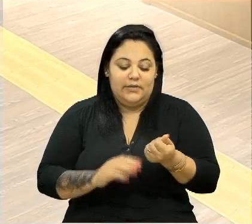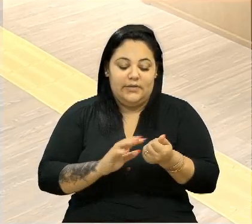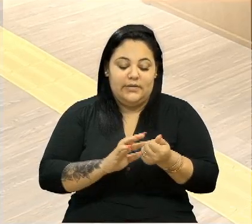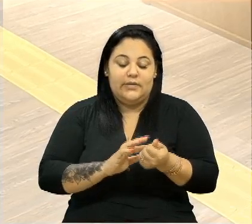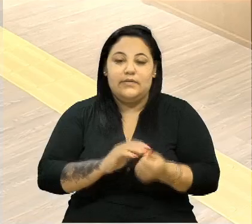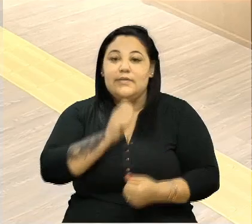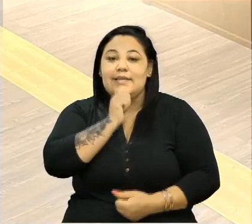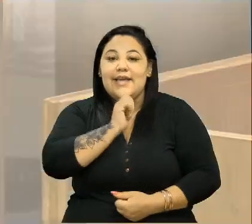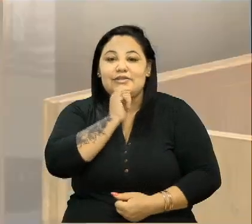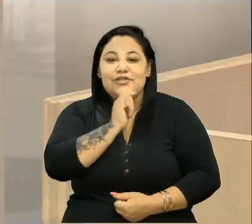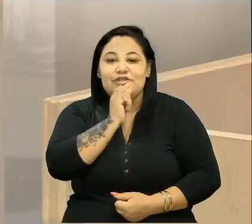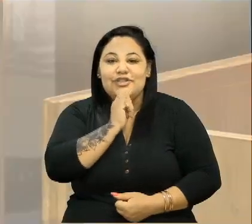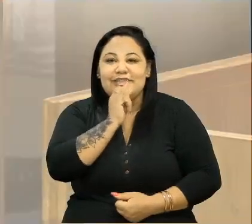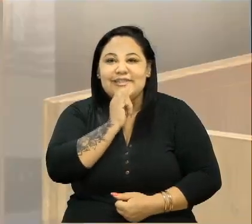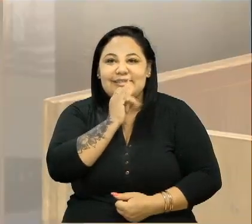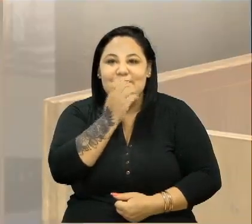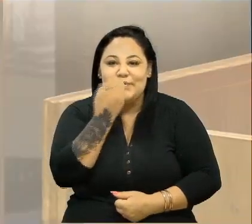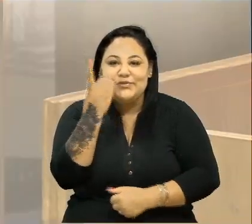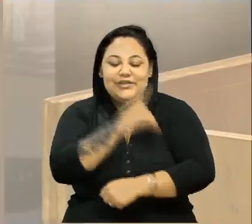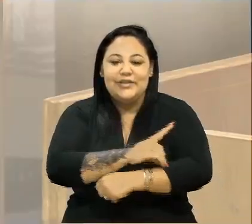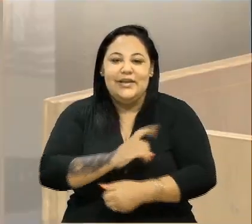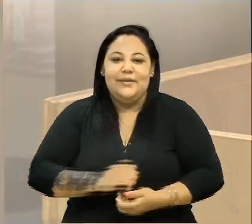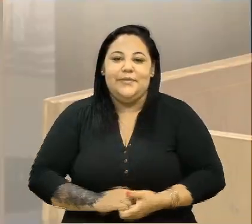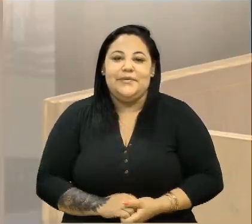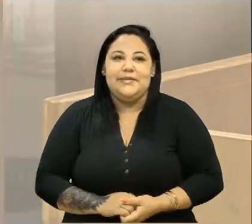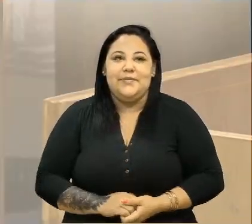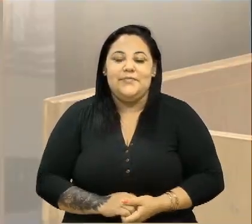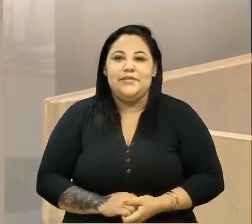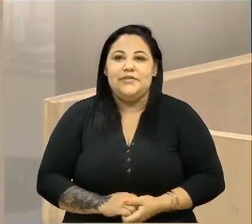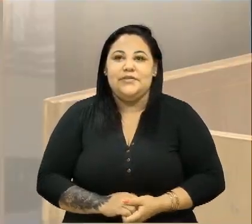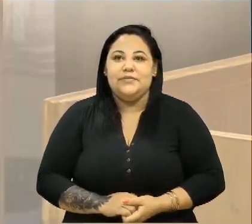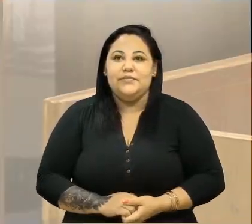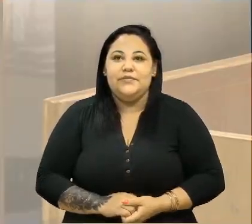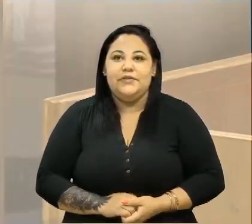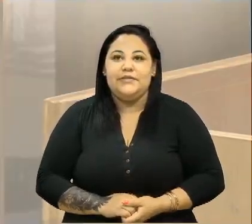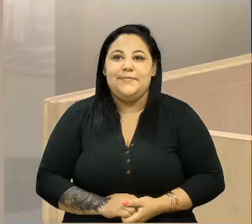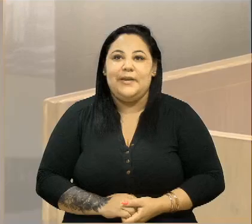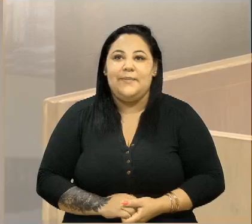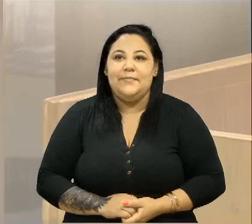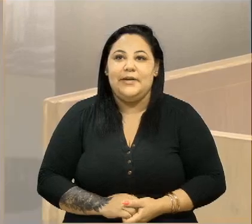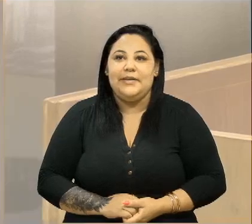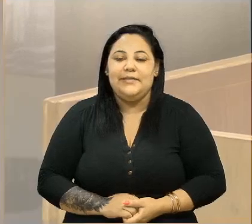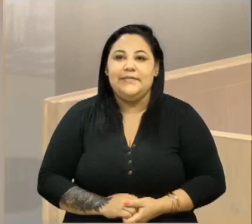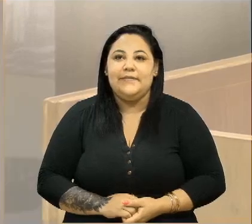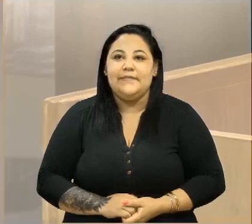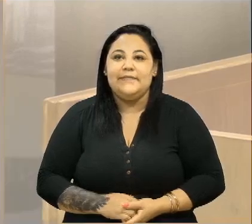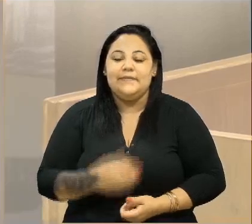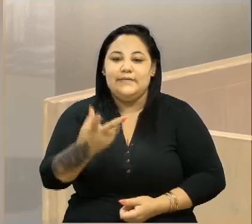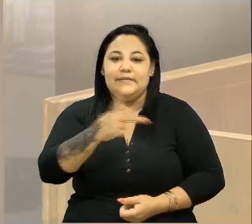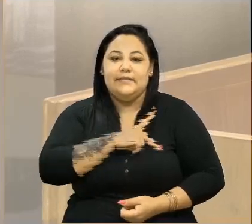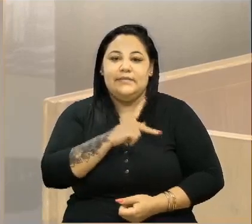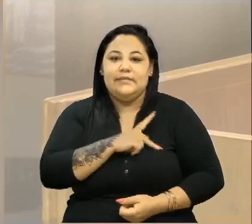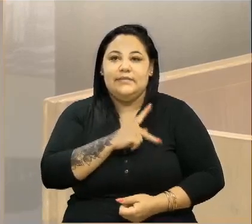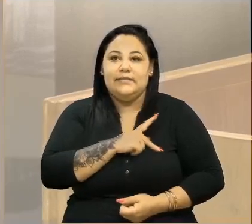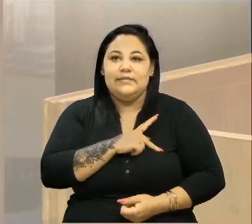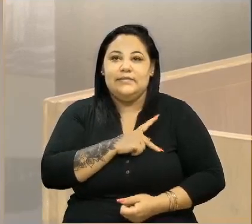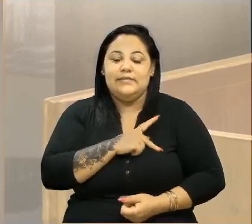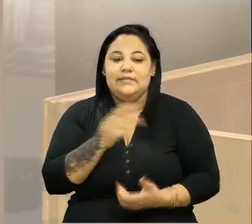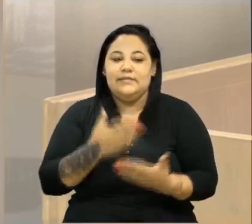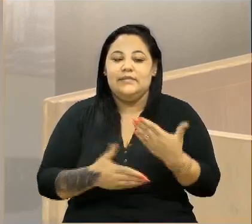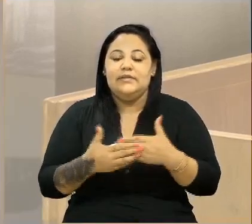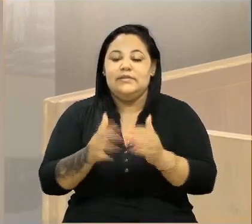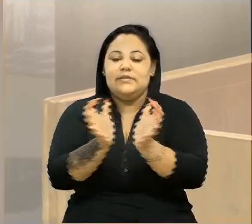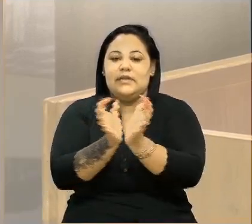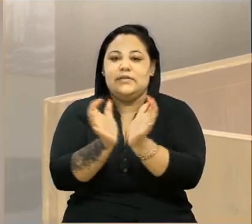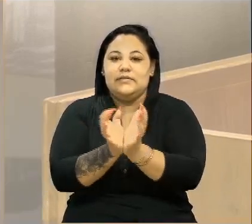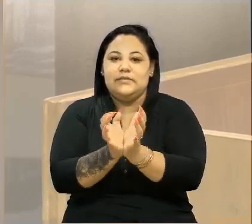Testando, bom dia. Agora sim, vamos lá. Então, senhora presidente, nobres pares, colegas